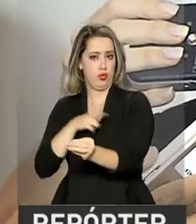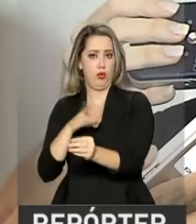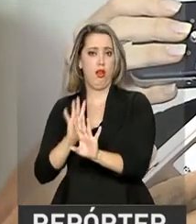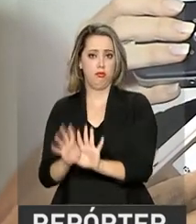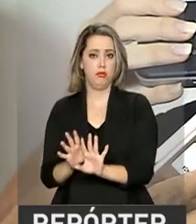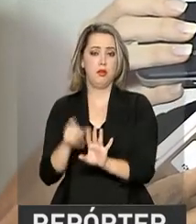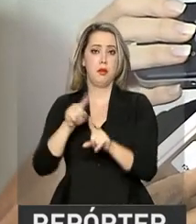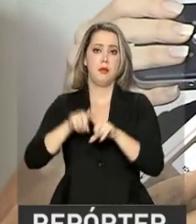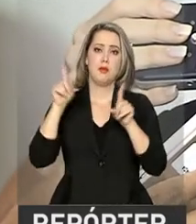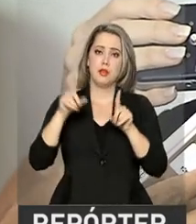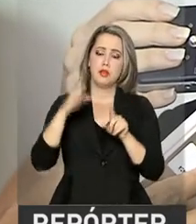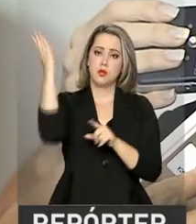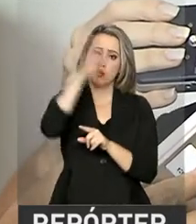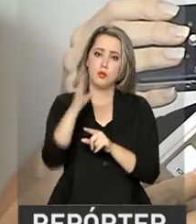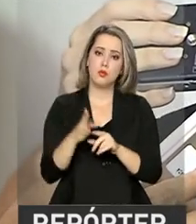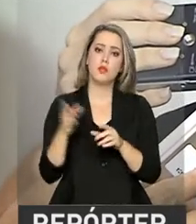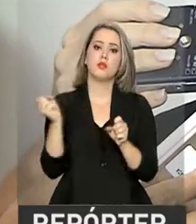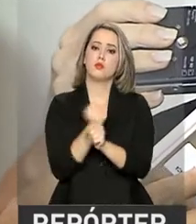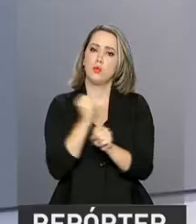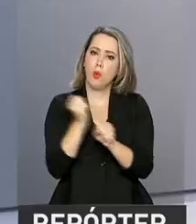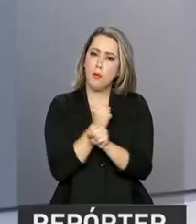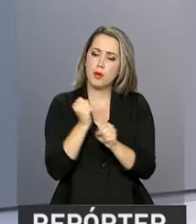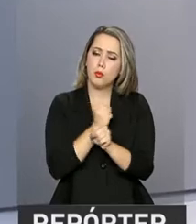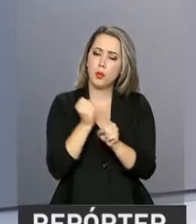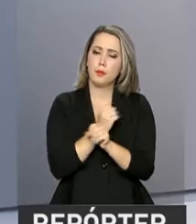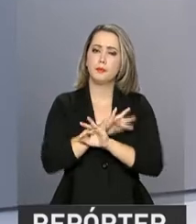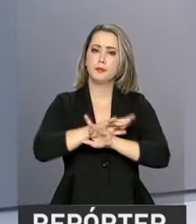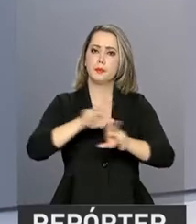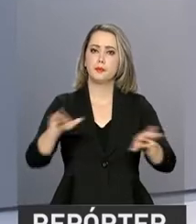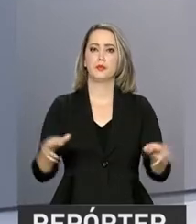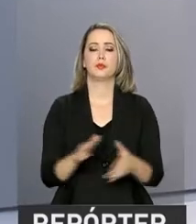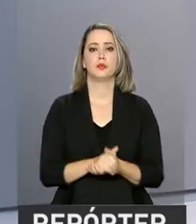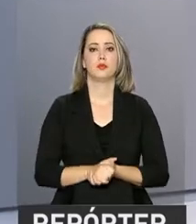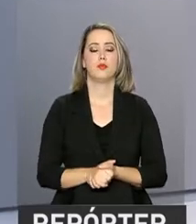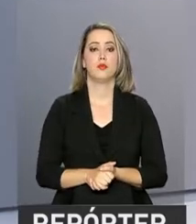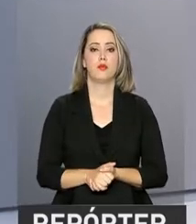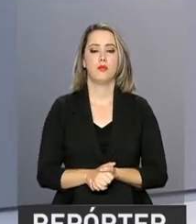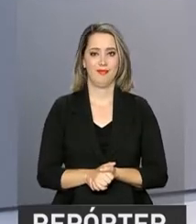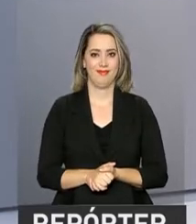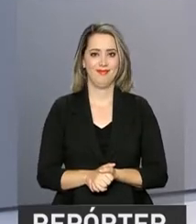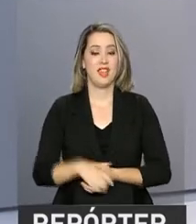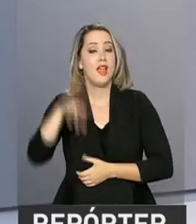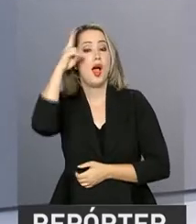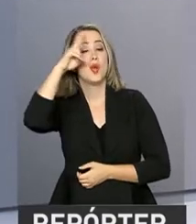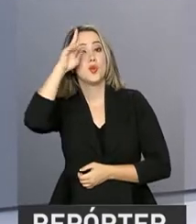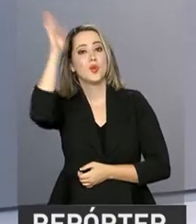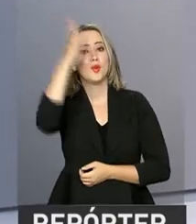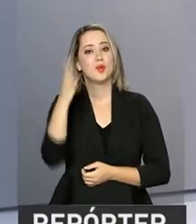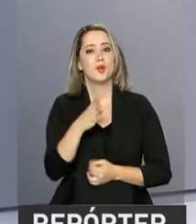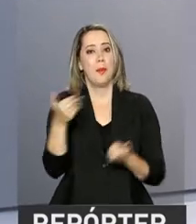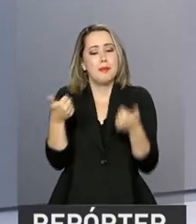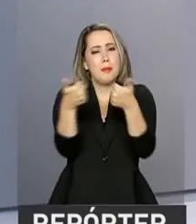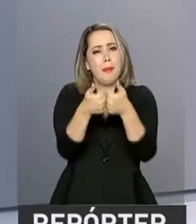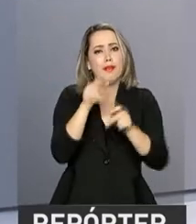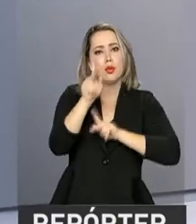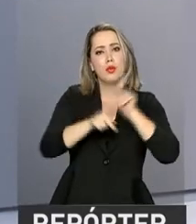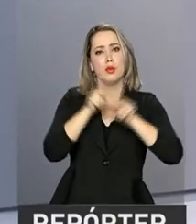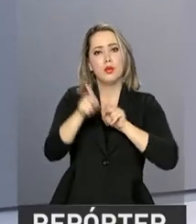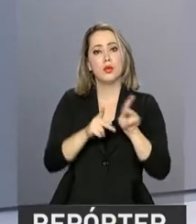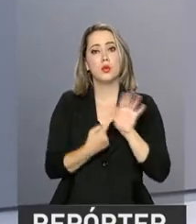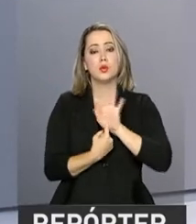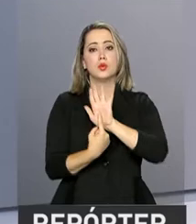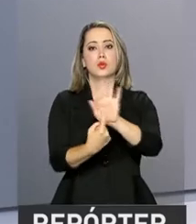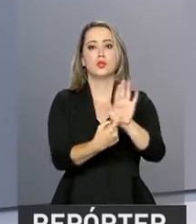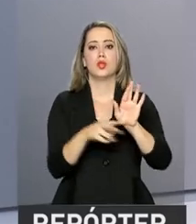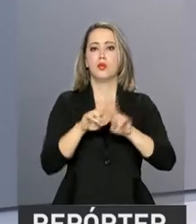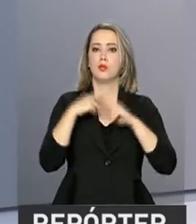importante é que o brasil vê la de fato um canteiro de obras a história do brasil mais perto da população uma reposição